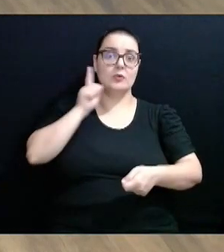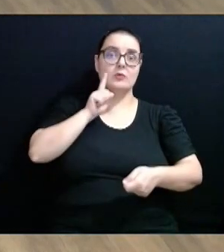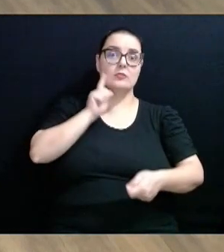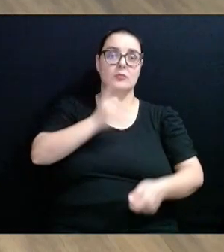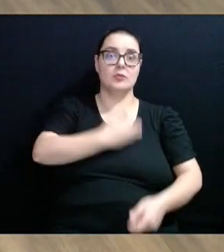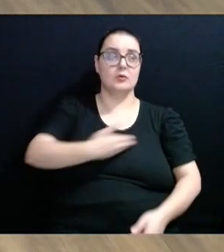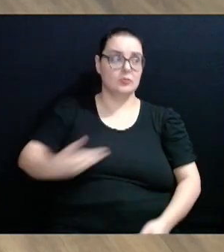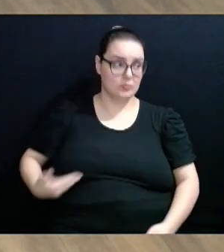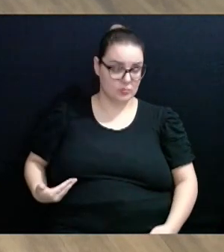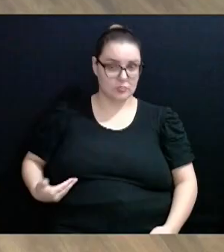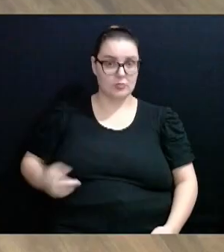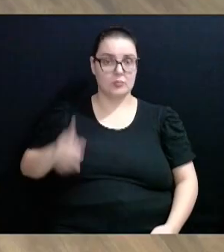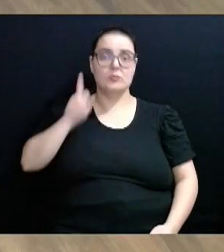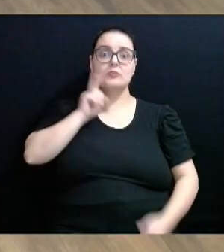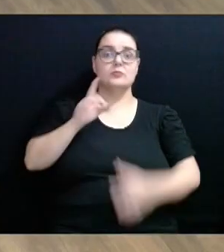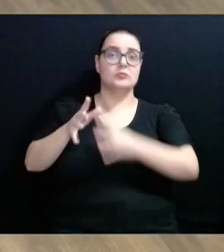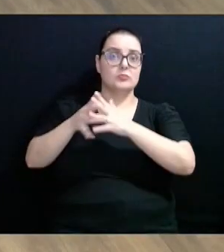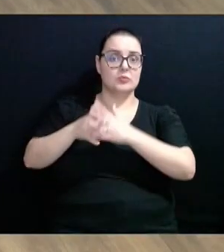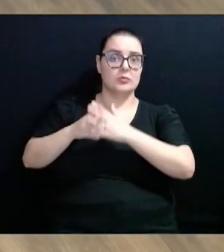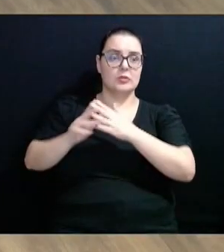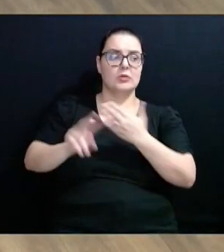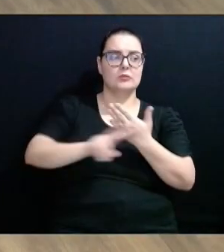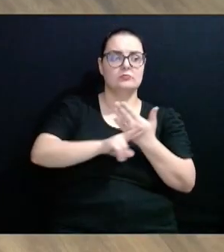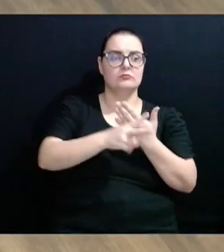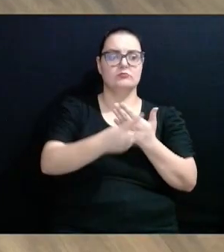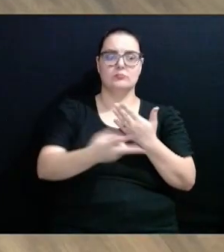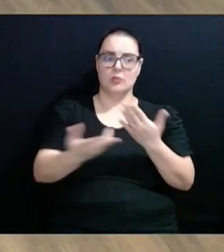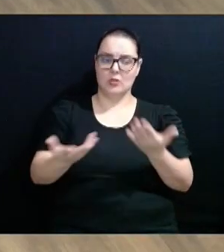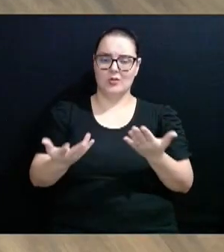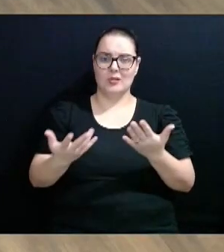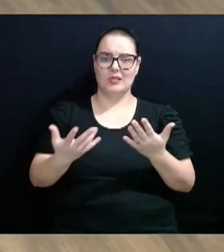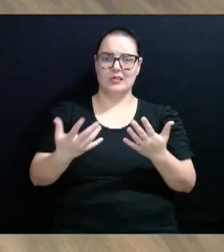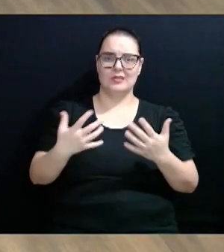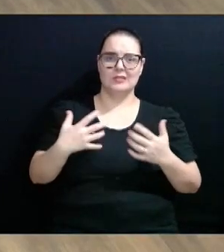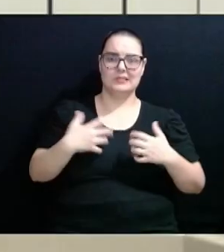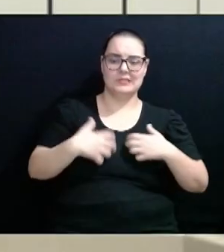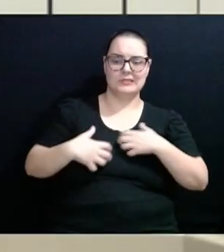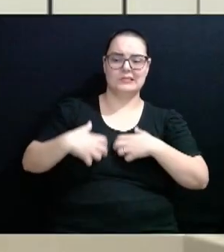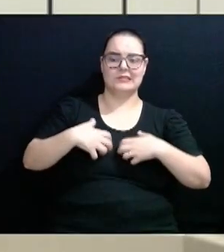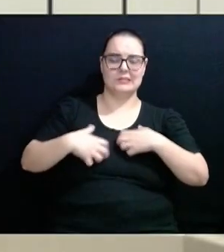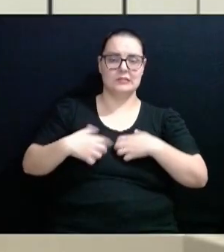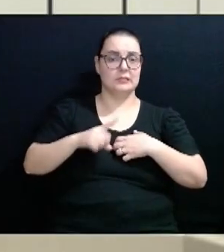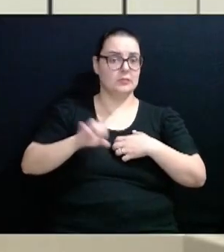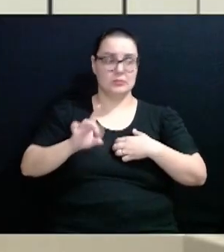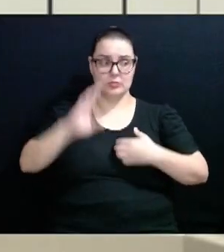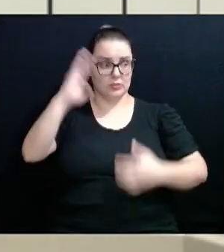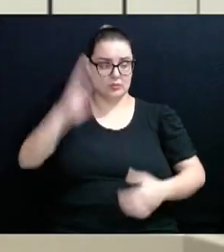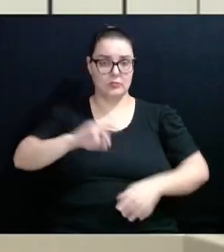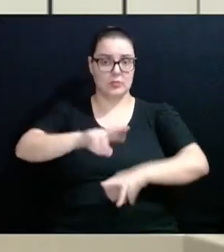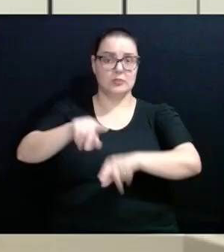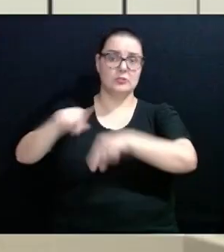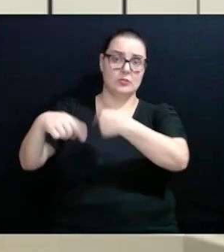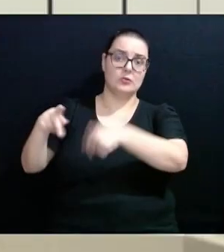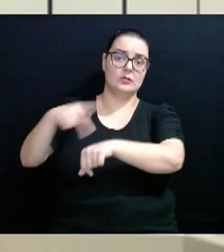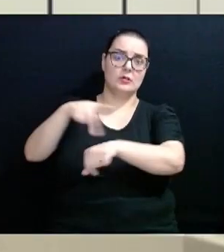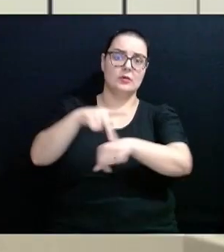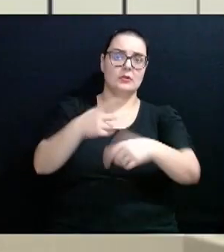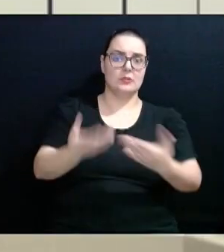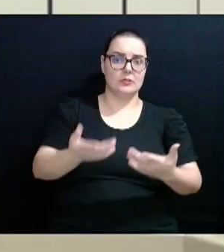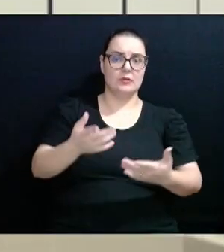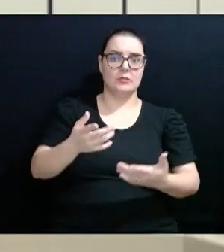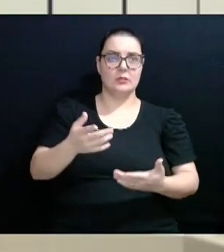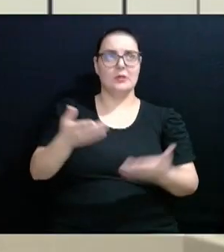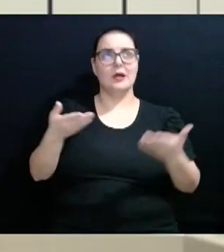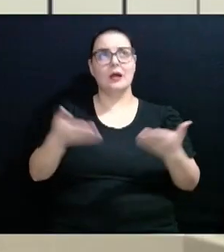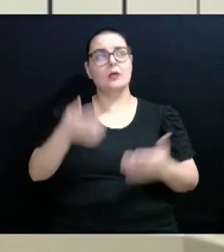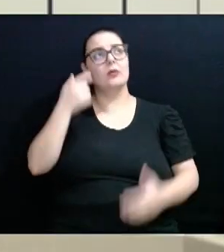ela provocou mesmo esse descontentamento não só no Brasil, mas em muitos outros, né? Agora, aqui no